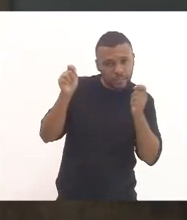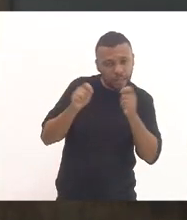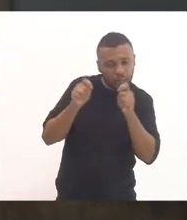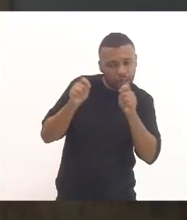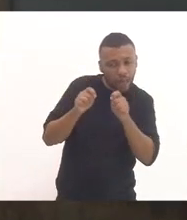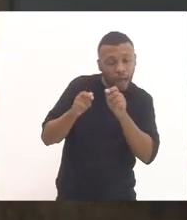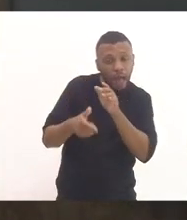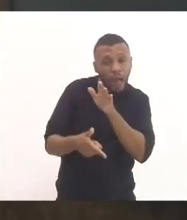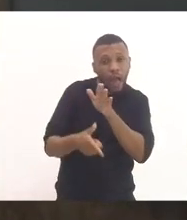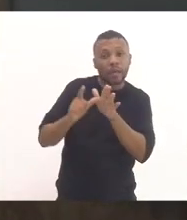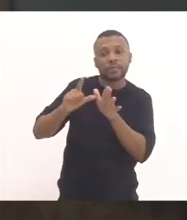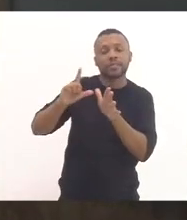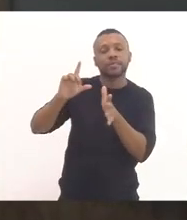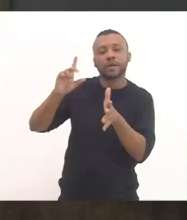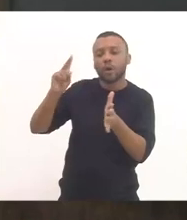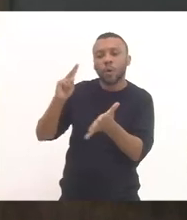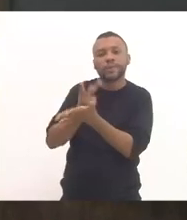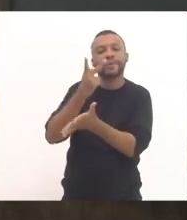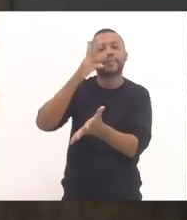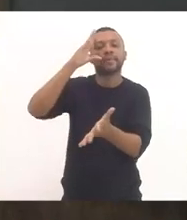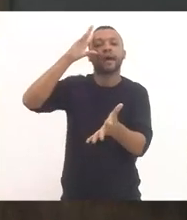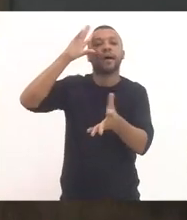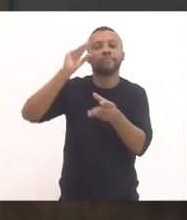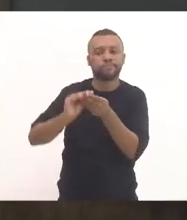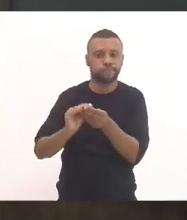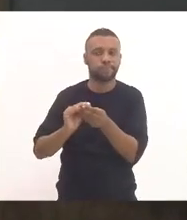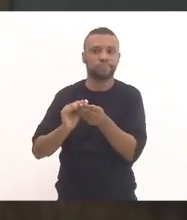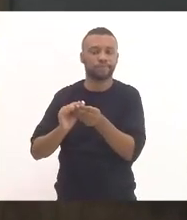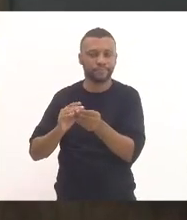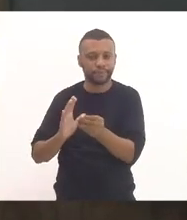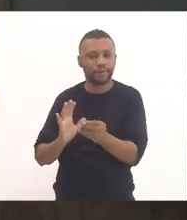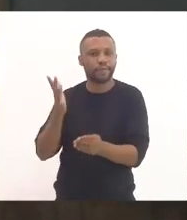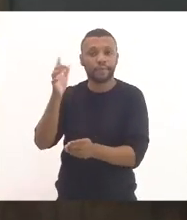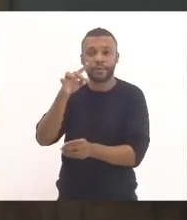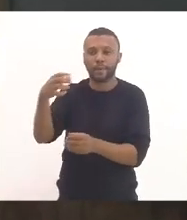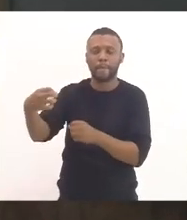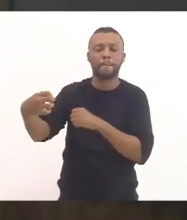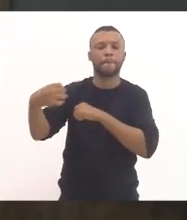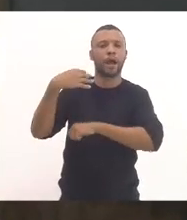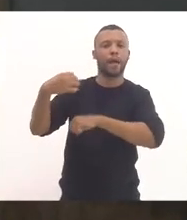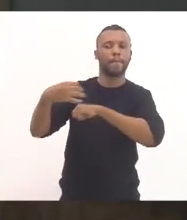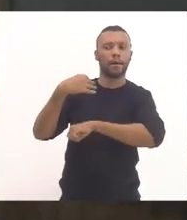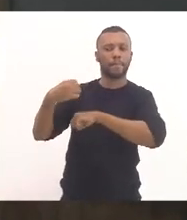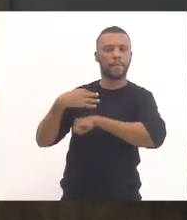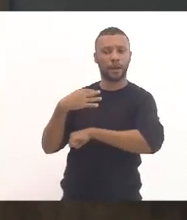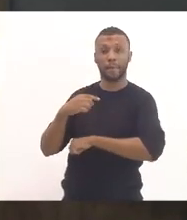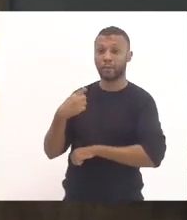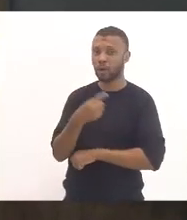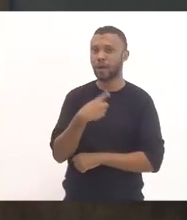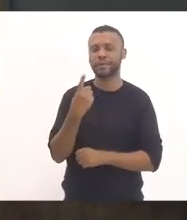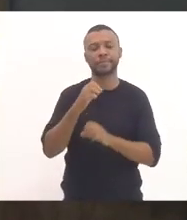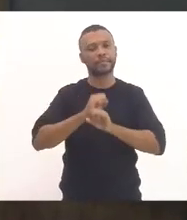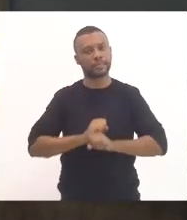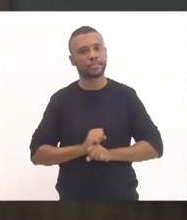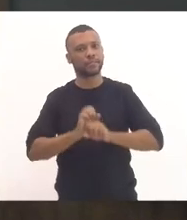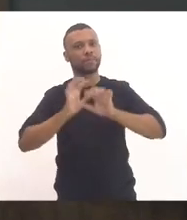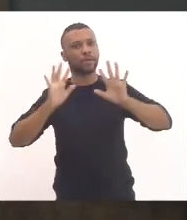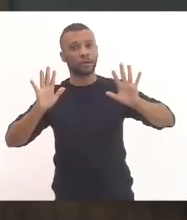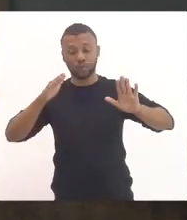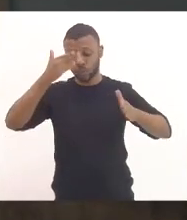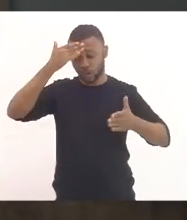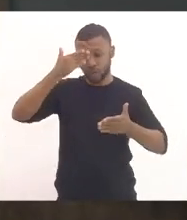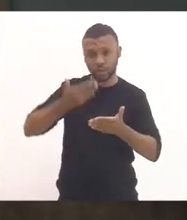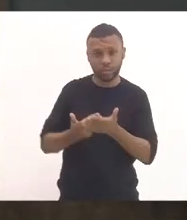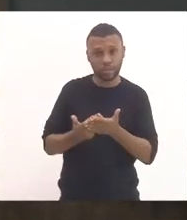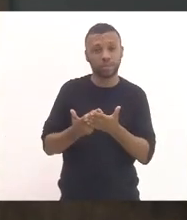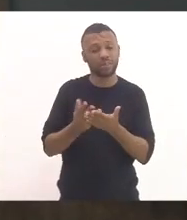Antes de acontecer então vocês passam para nós transparência e eu creio que